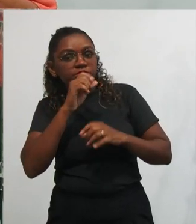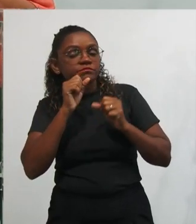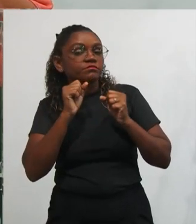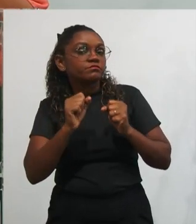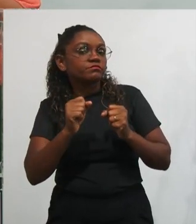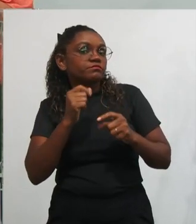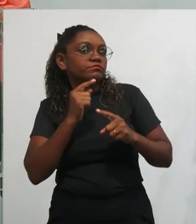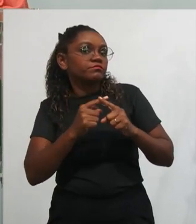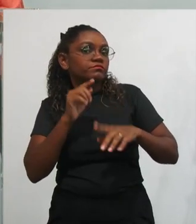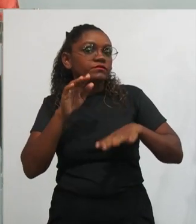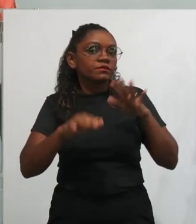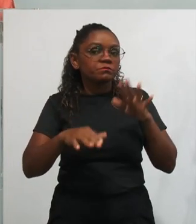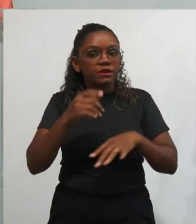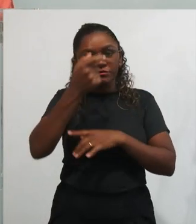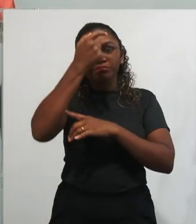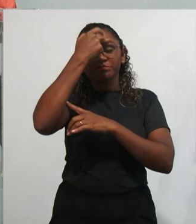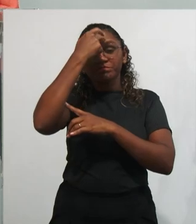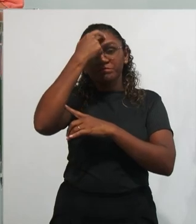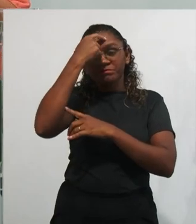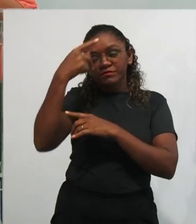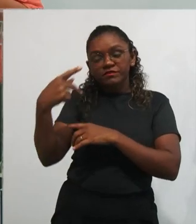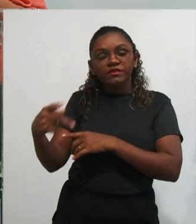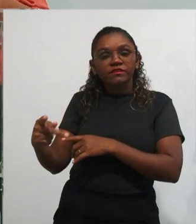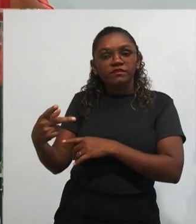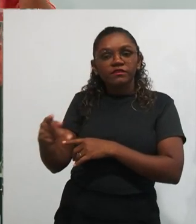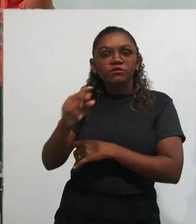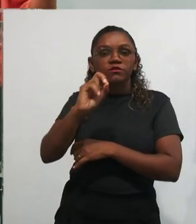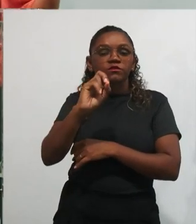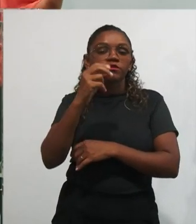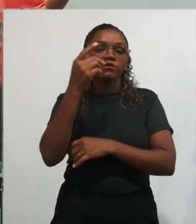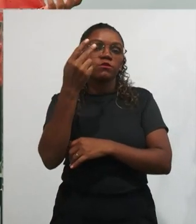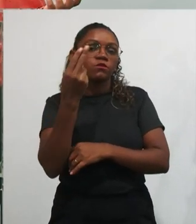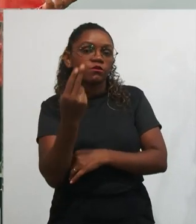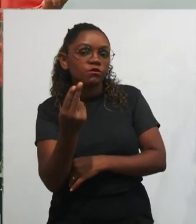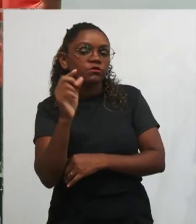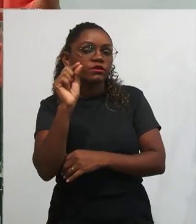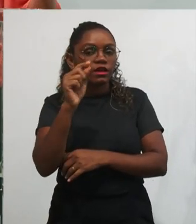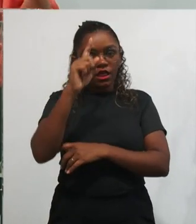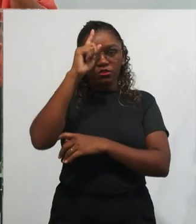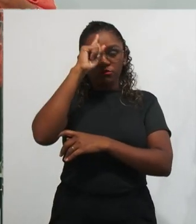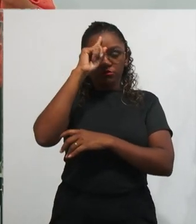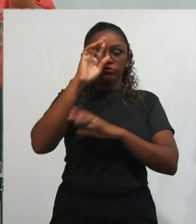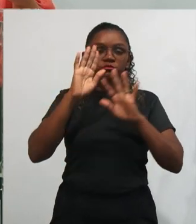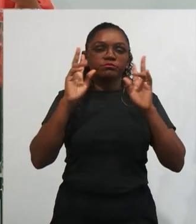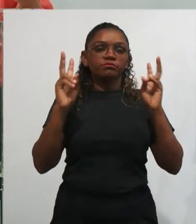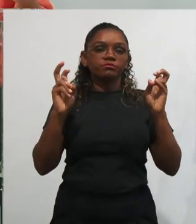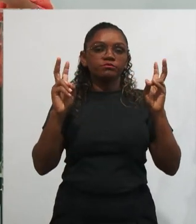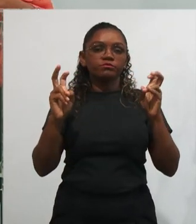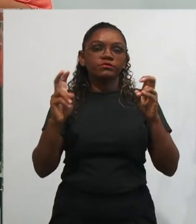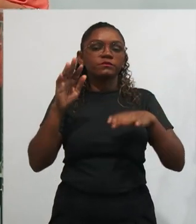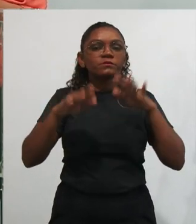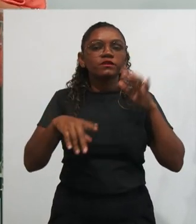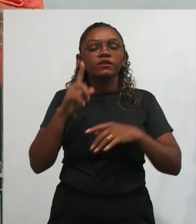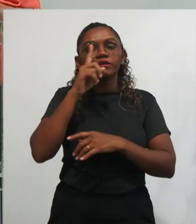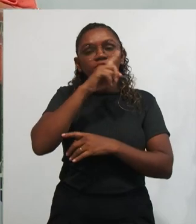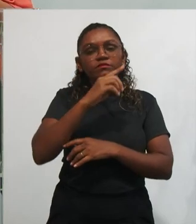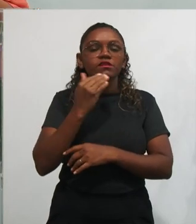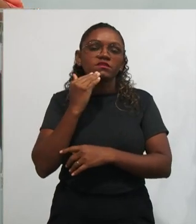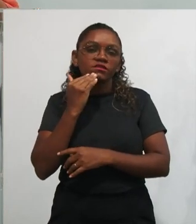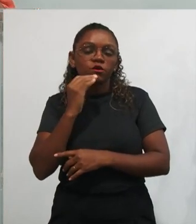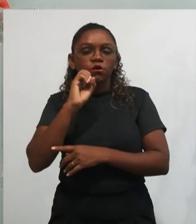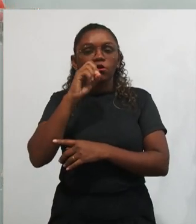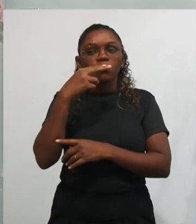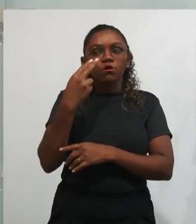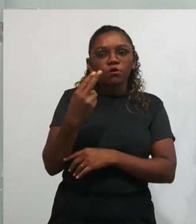questão mesmo da maturidade dessa criança ou no caso de adultos a a questão de deficiência por um acidente vascular